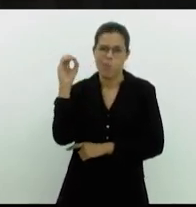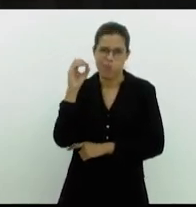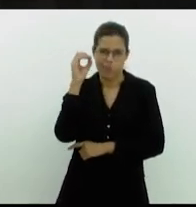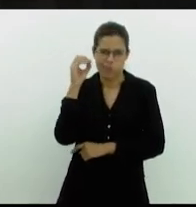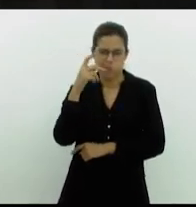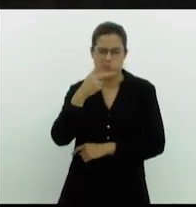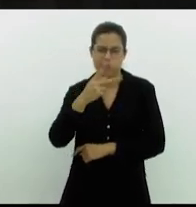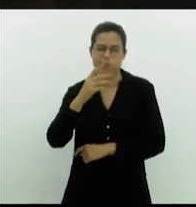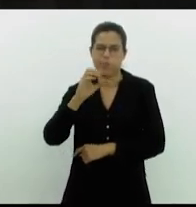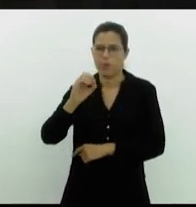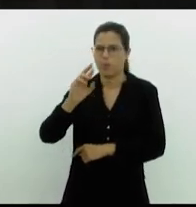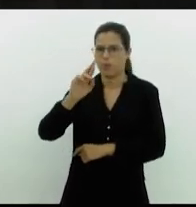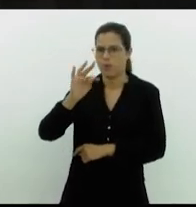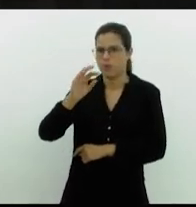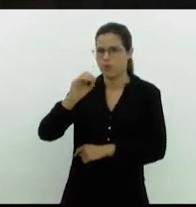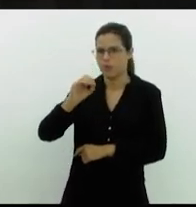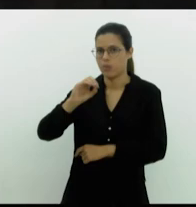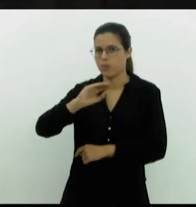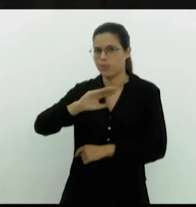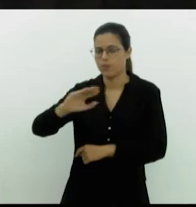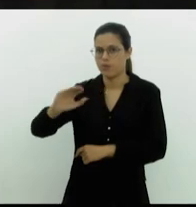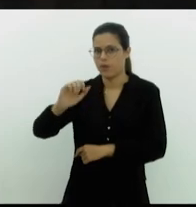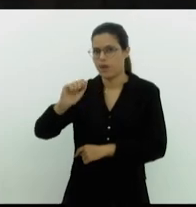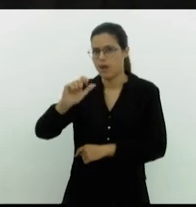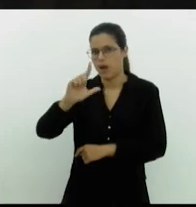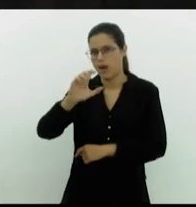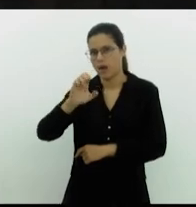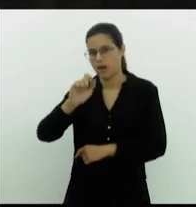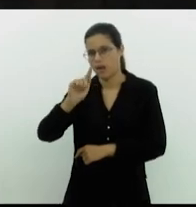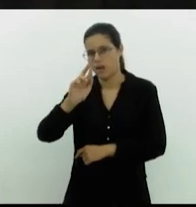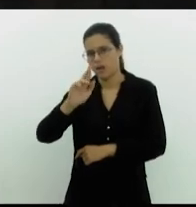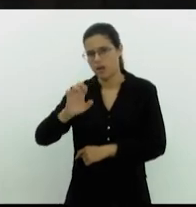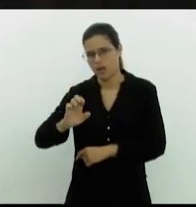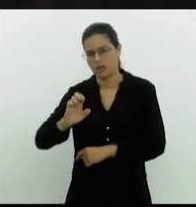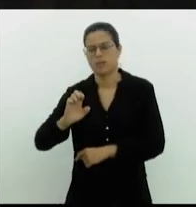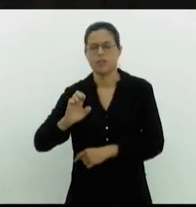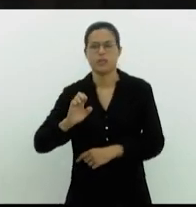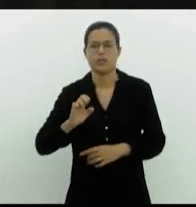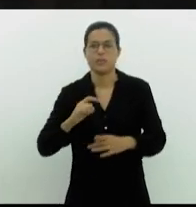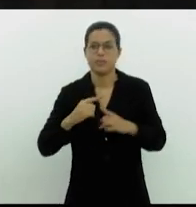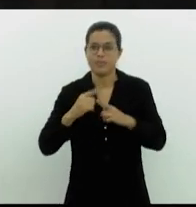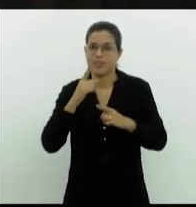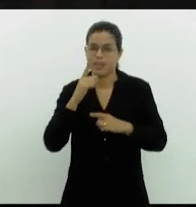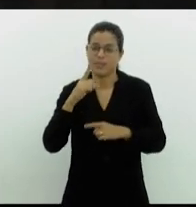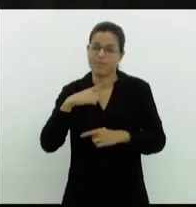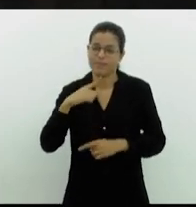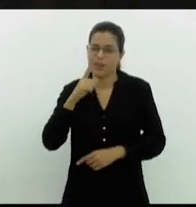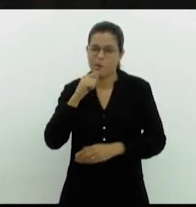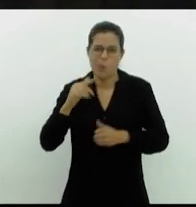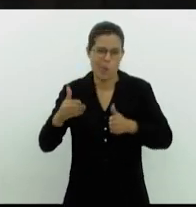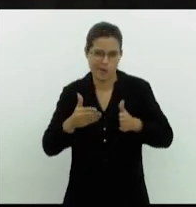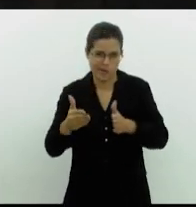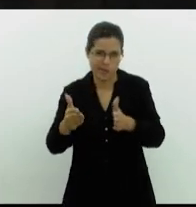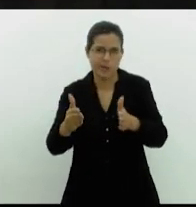Rio Guaíba, também tem a Lagoa, né, mas, quiçá,